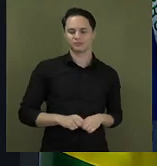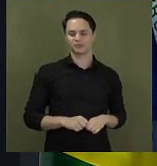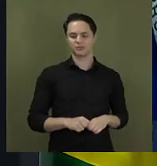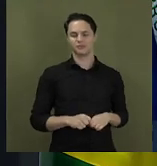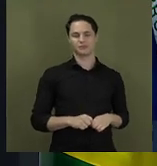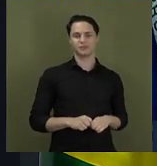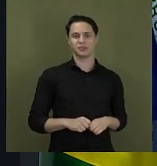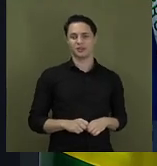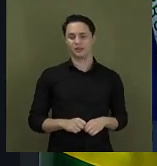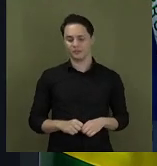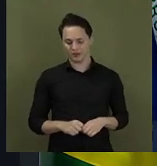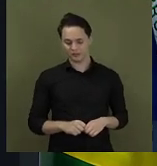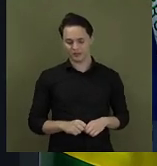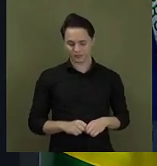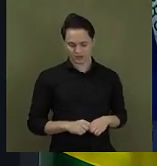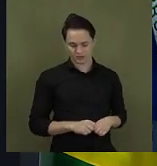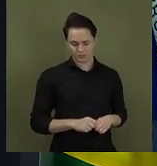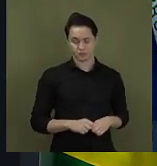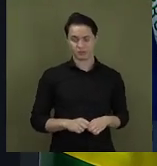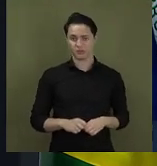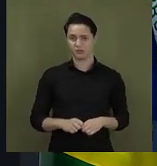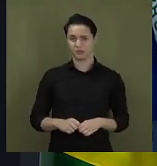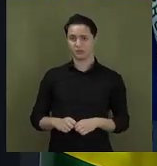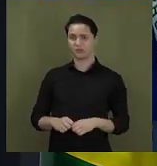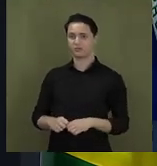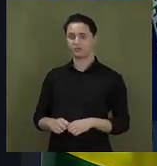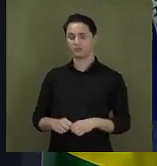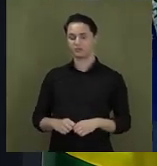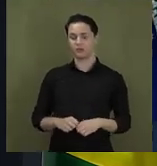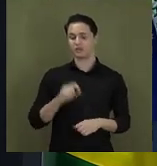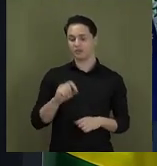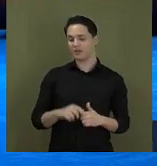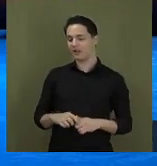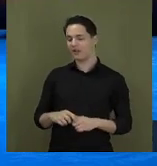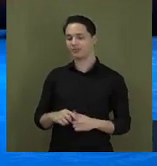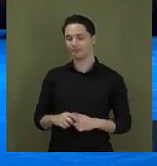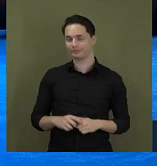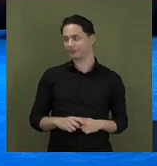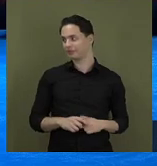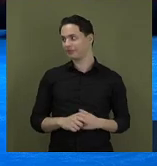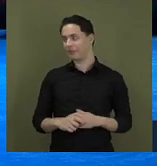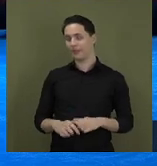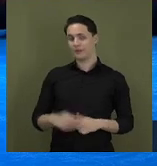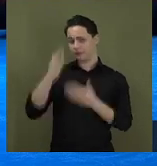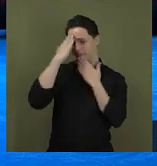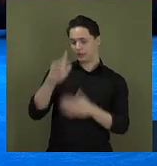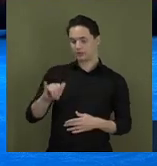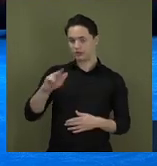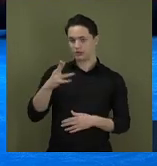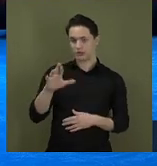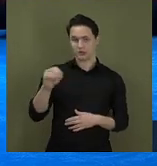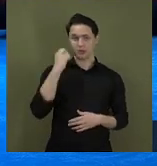a trabalhar com ética para o futuro dos nossos filhos e netos. Muita paz. Obrigado, senador Girão.